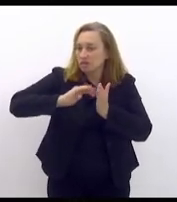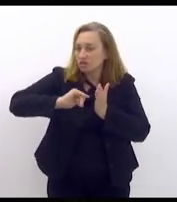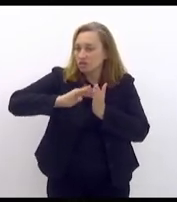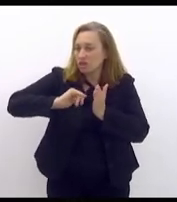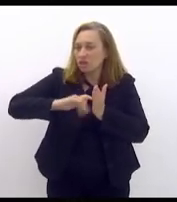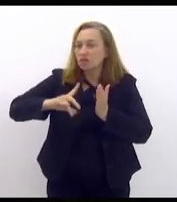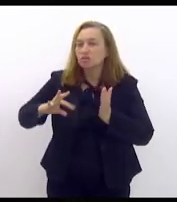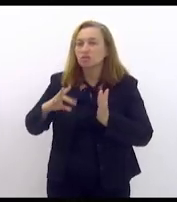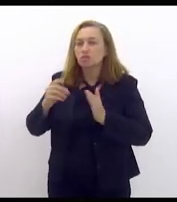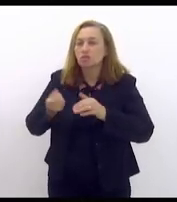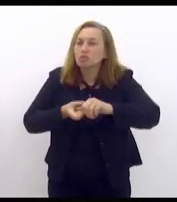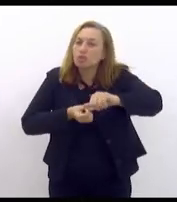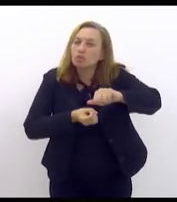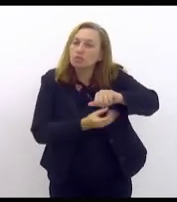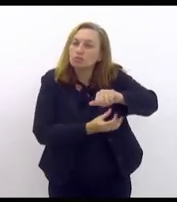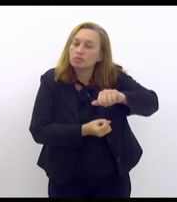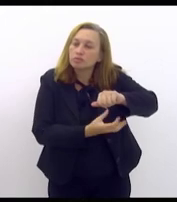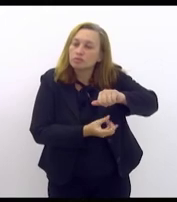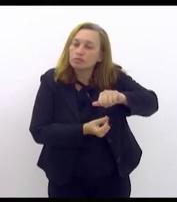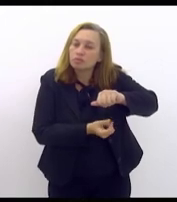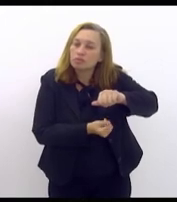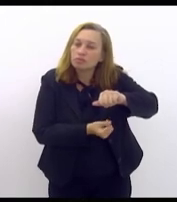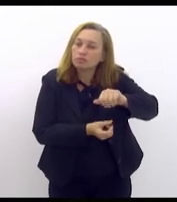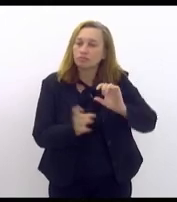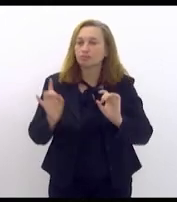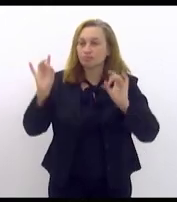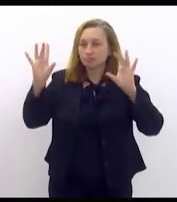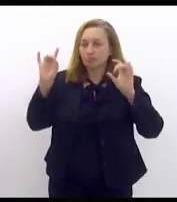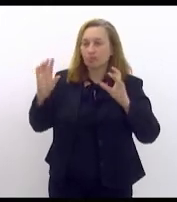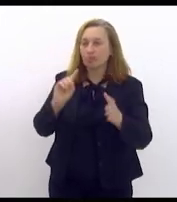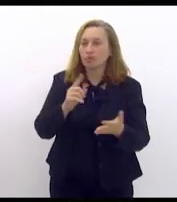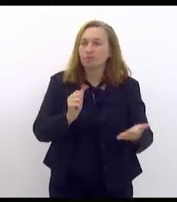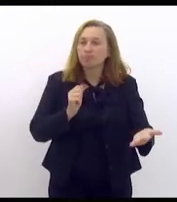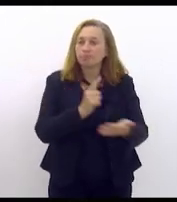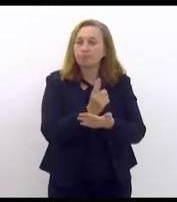do Estado para pagar a folha de pagamento e encargos sociais?